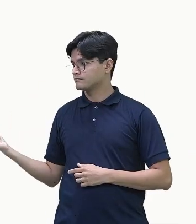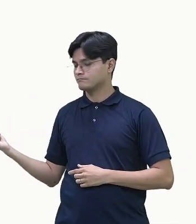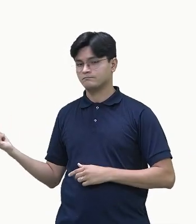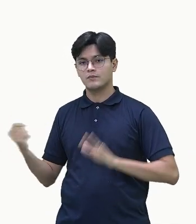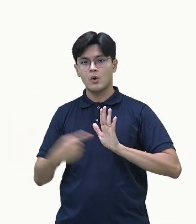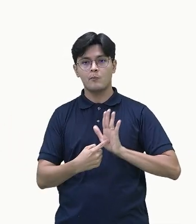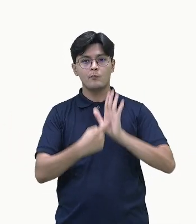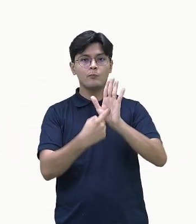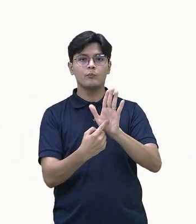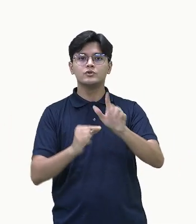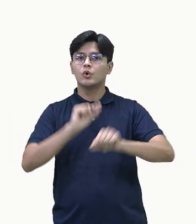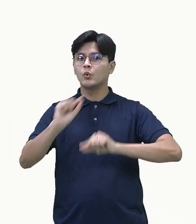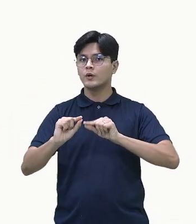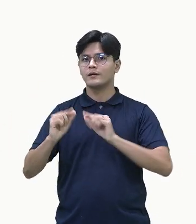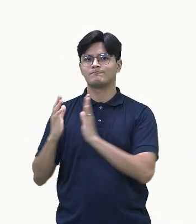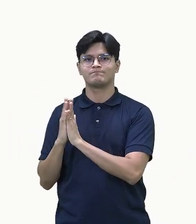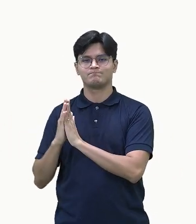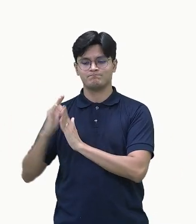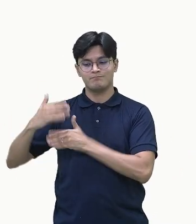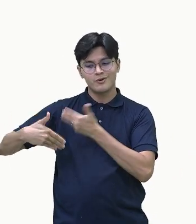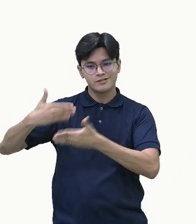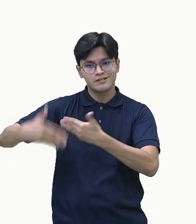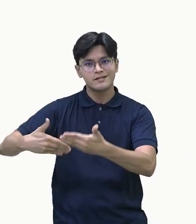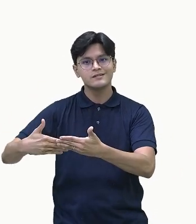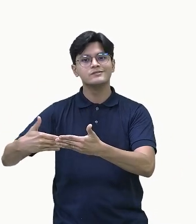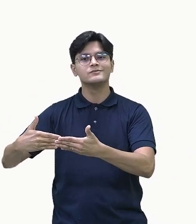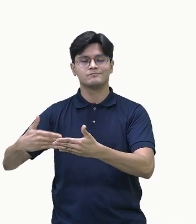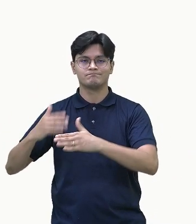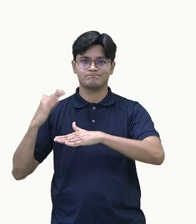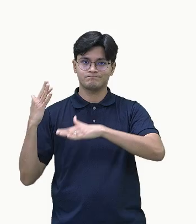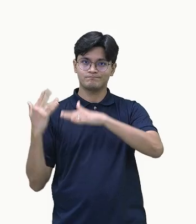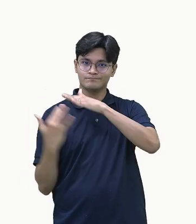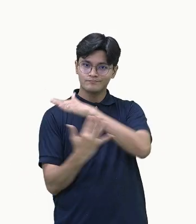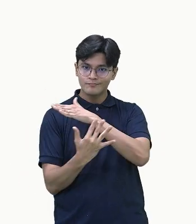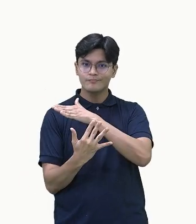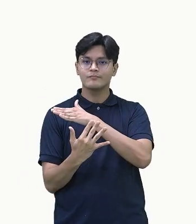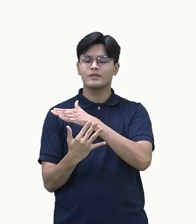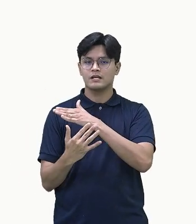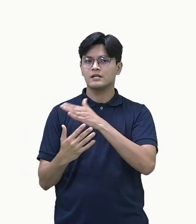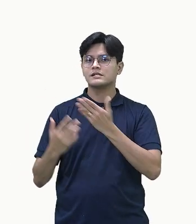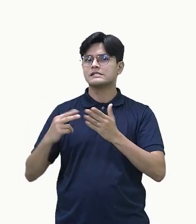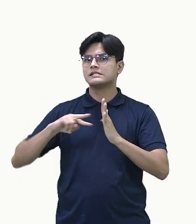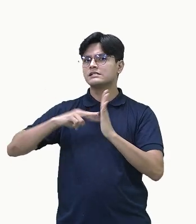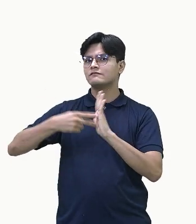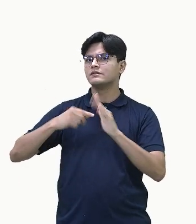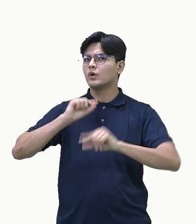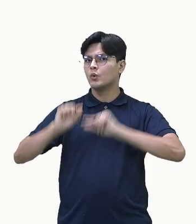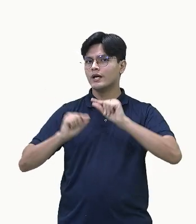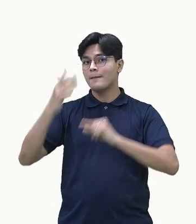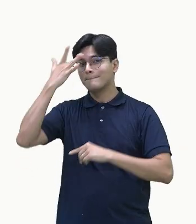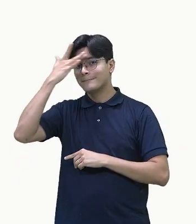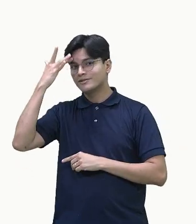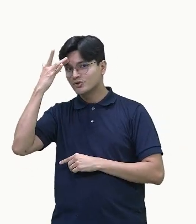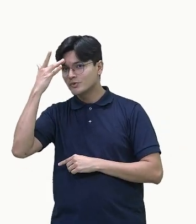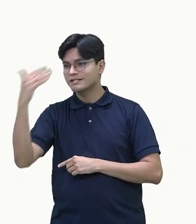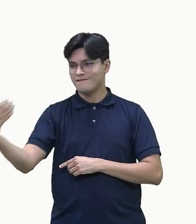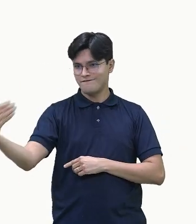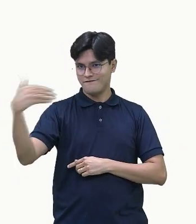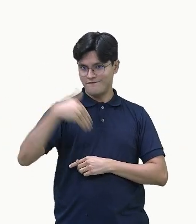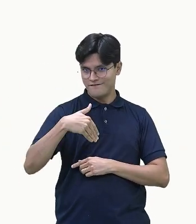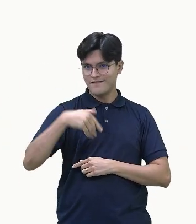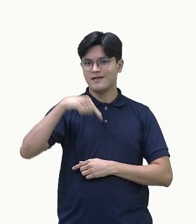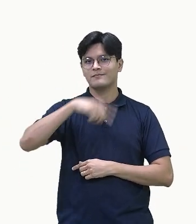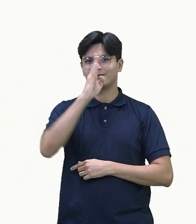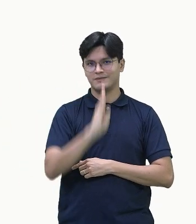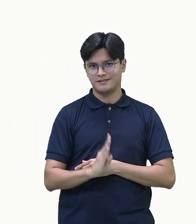dinâmica imigratória, ou seja, de quem vem para o nosso país, de quem adentra ele, tá legal? Então, a gente tem